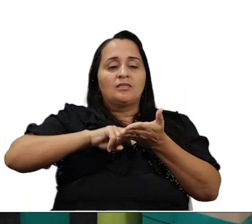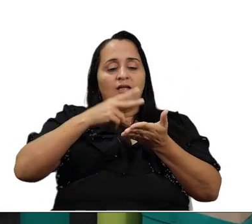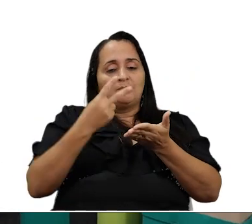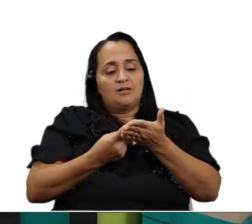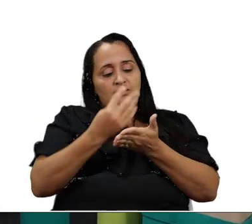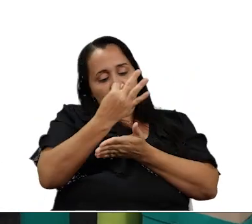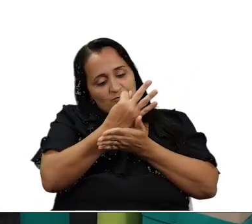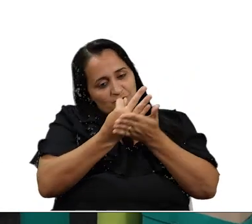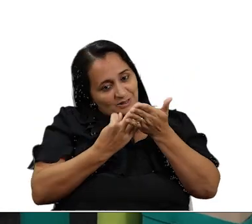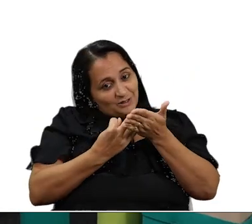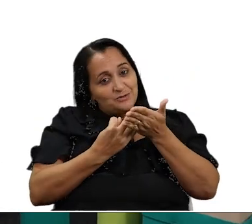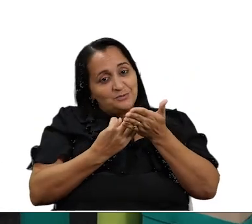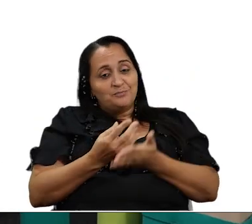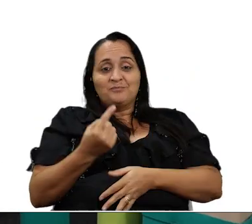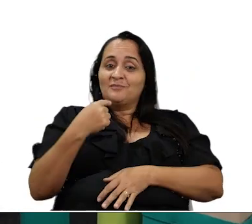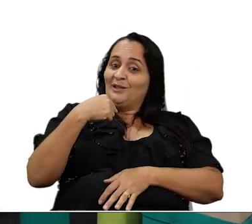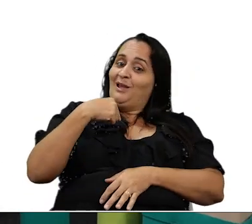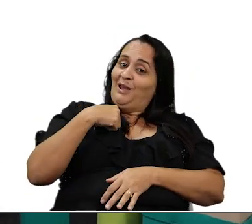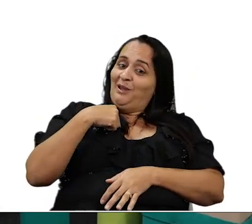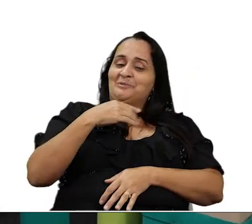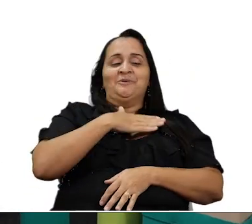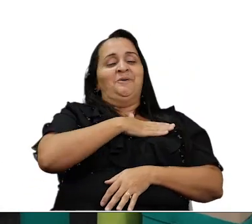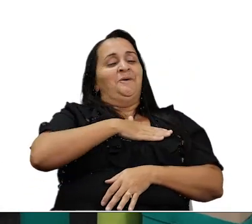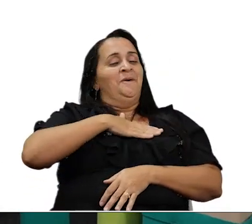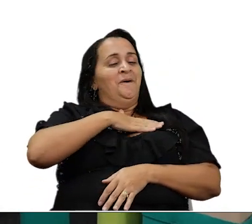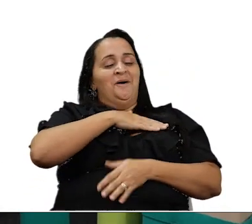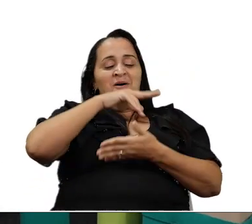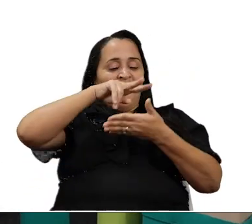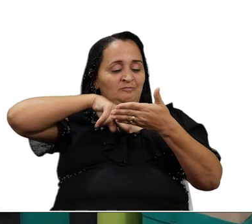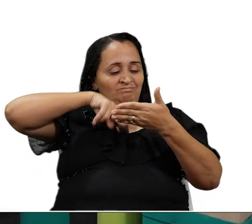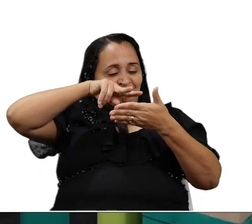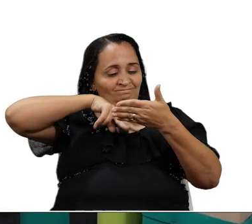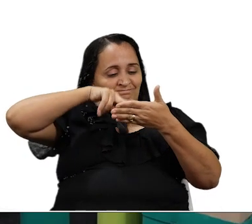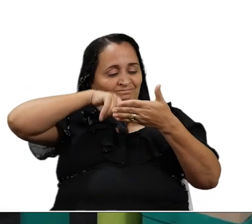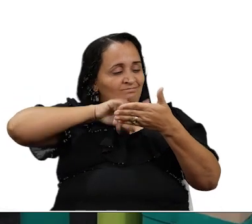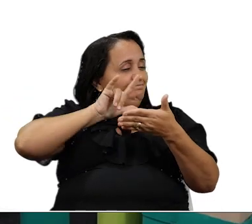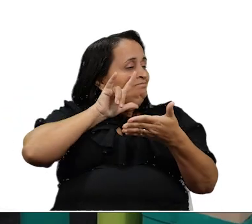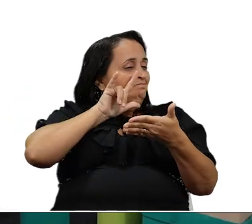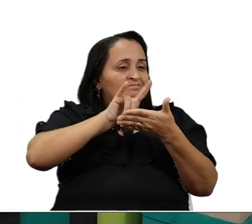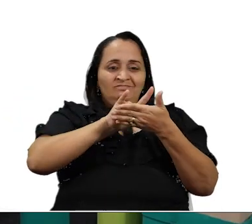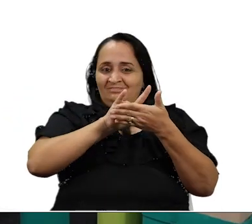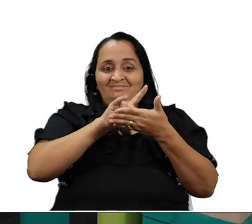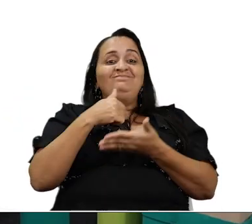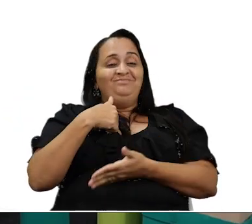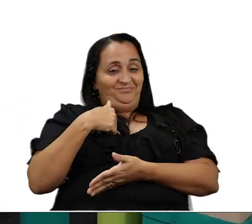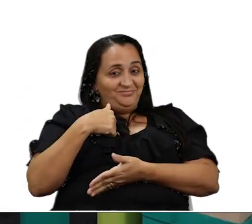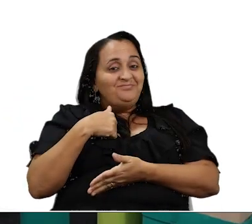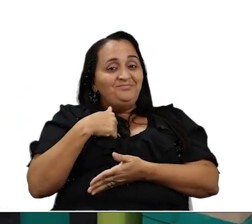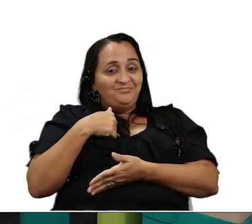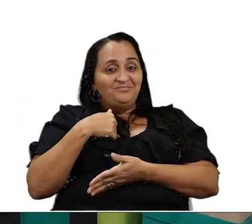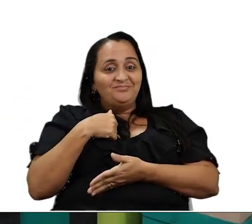Bem, e eu gosto muito de ler, sou uma leitora assim voraz, gostaria